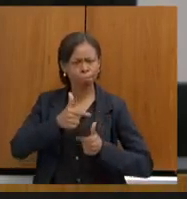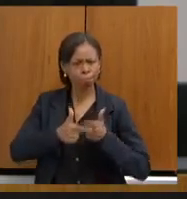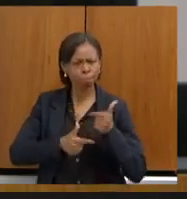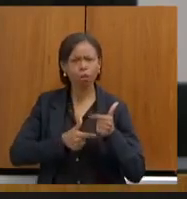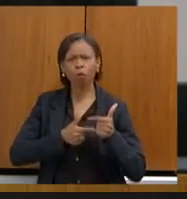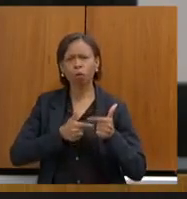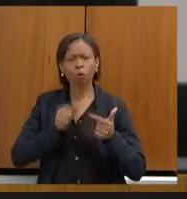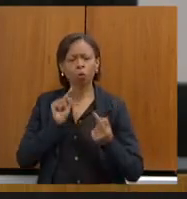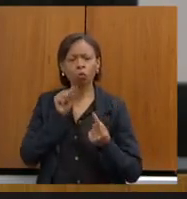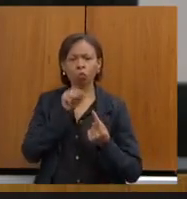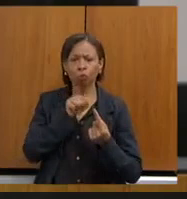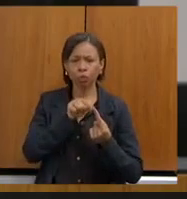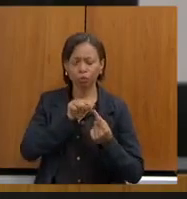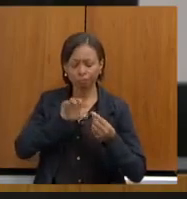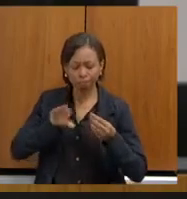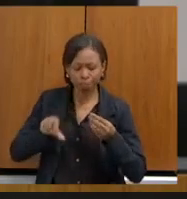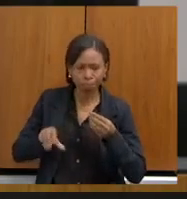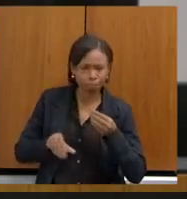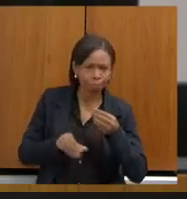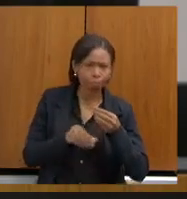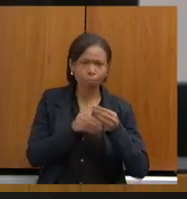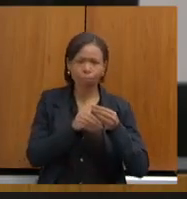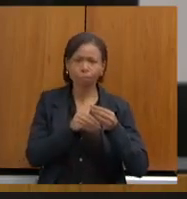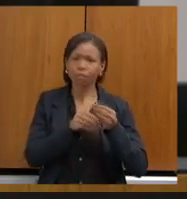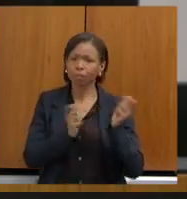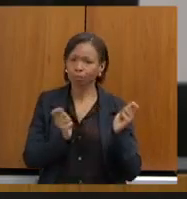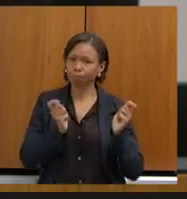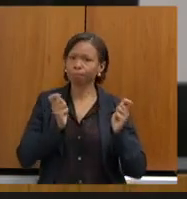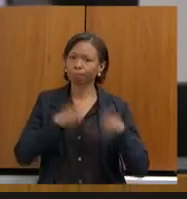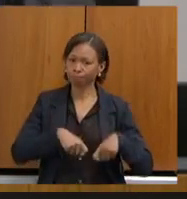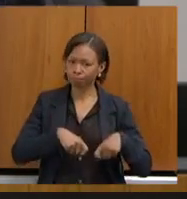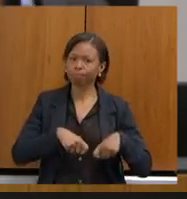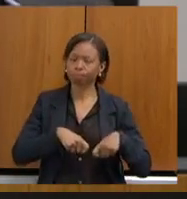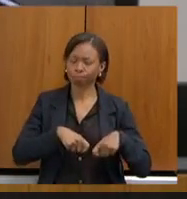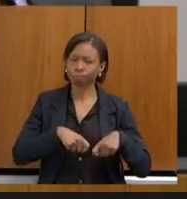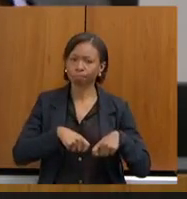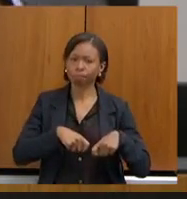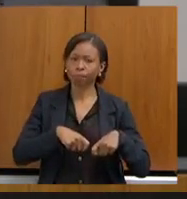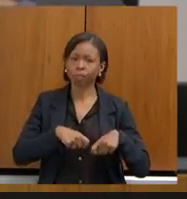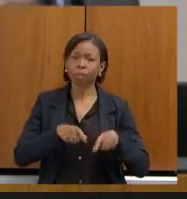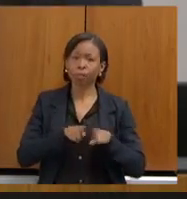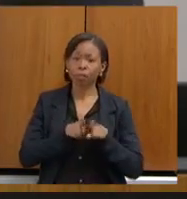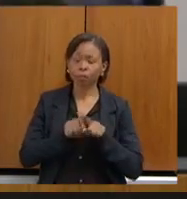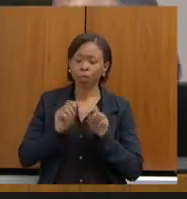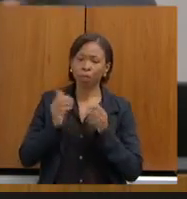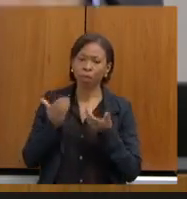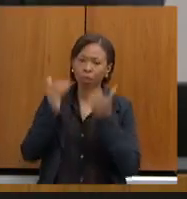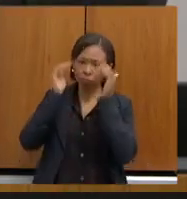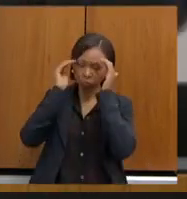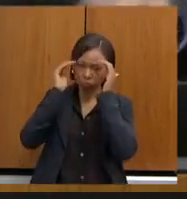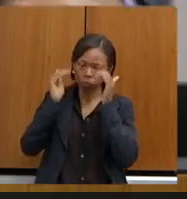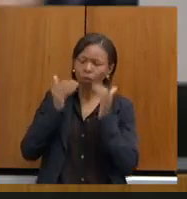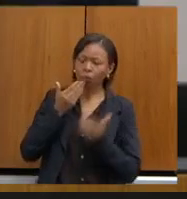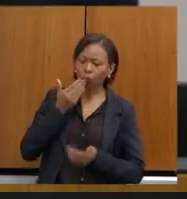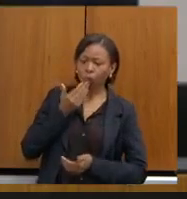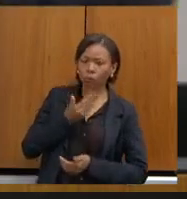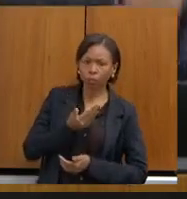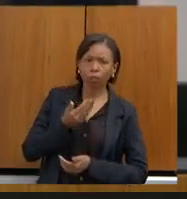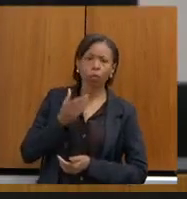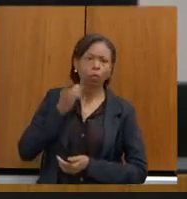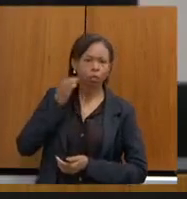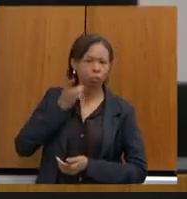essas emendas sejam levadas a efeito a contento O deputado Down E aí atendendo as demandas dos deputados estaduais deputados federais